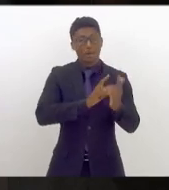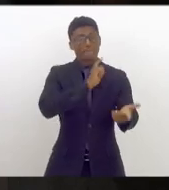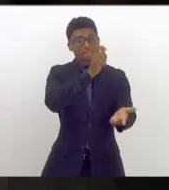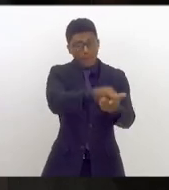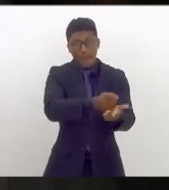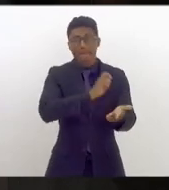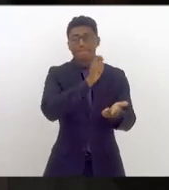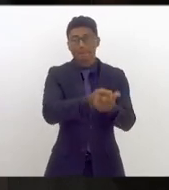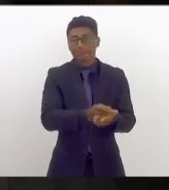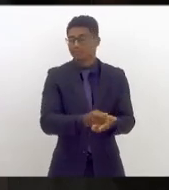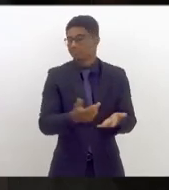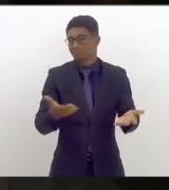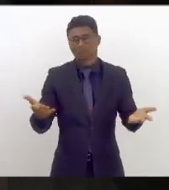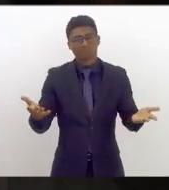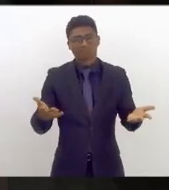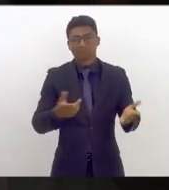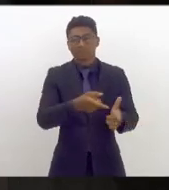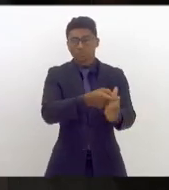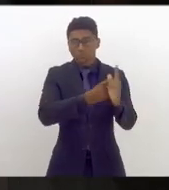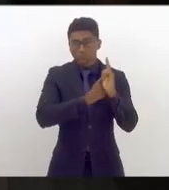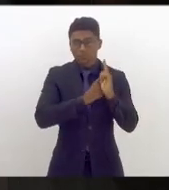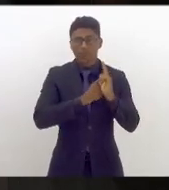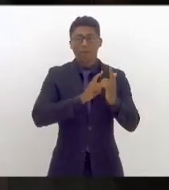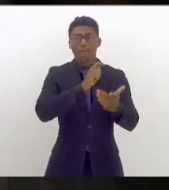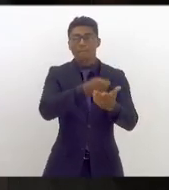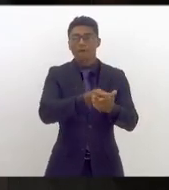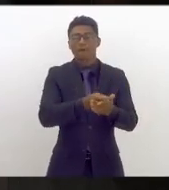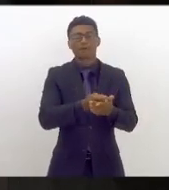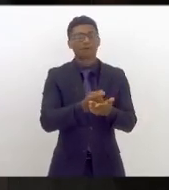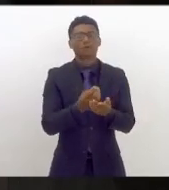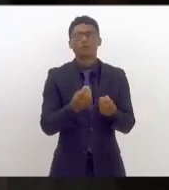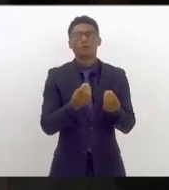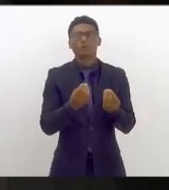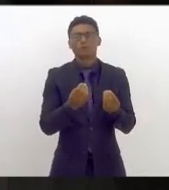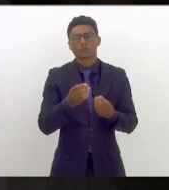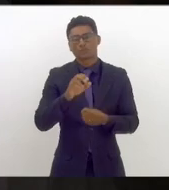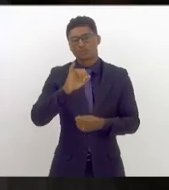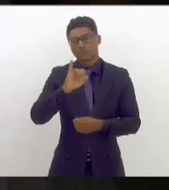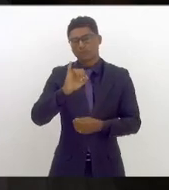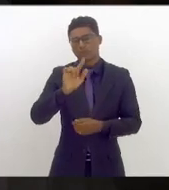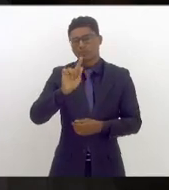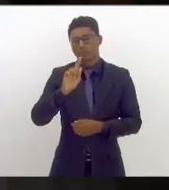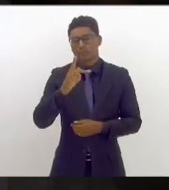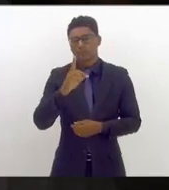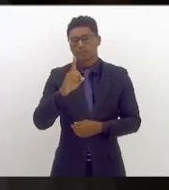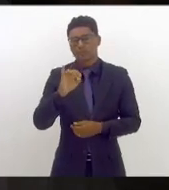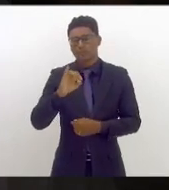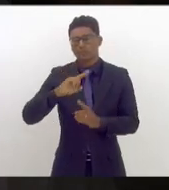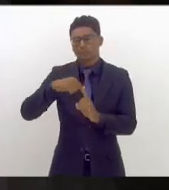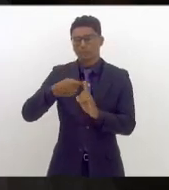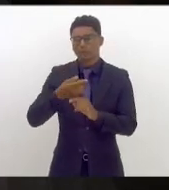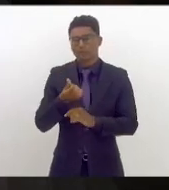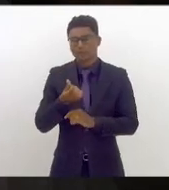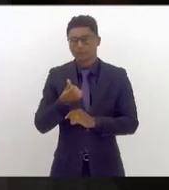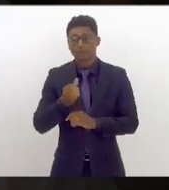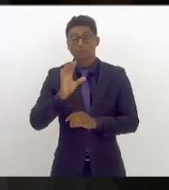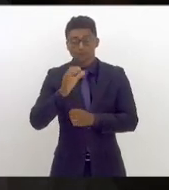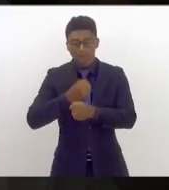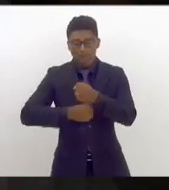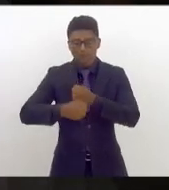até 2013 é paga pelo IGPDI mais 6 e de 2013 para